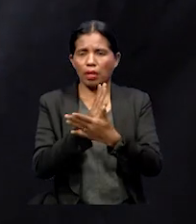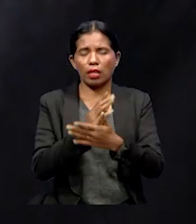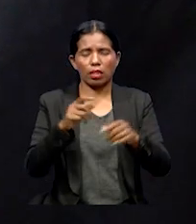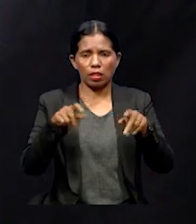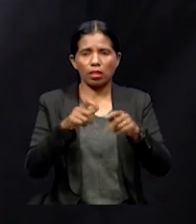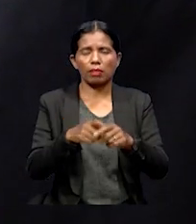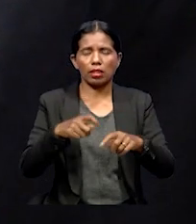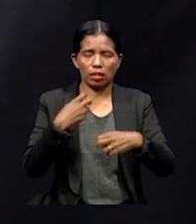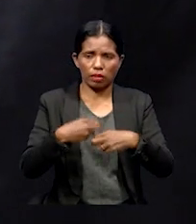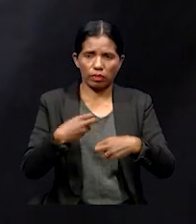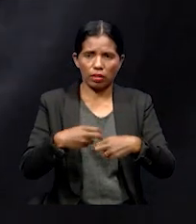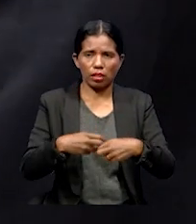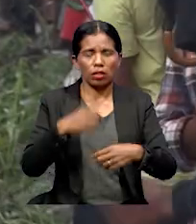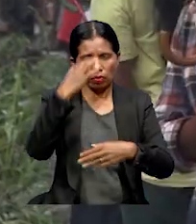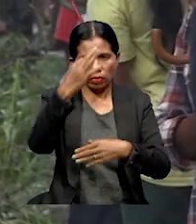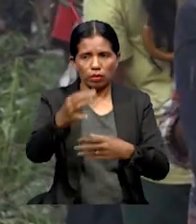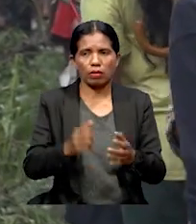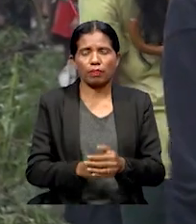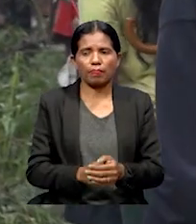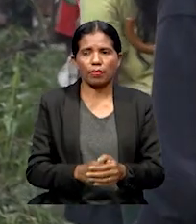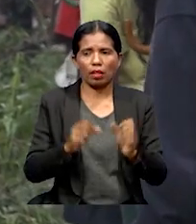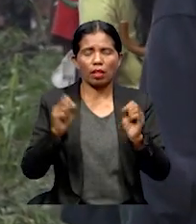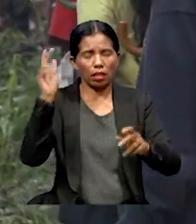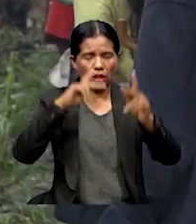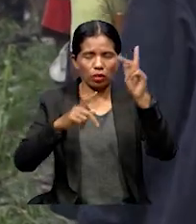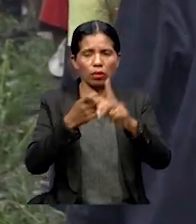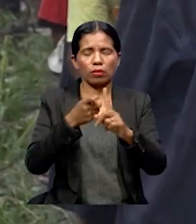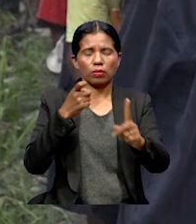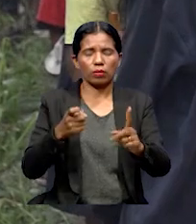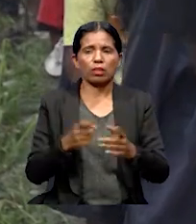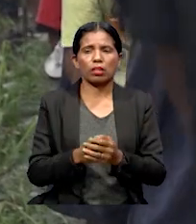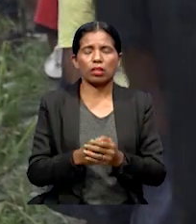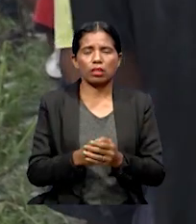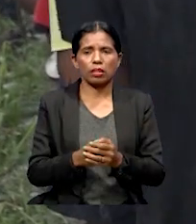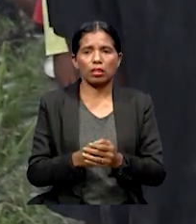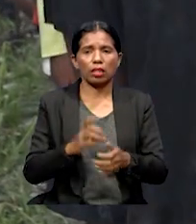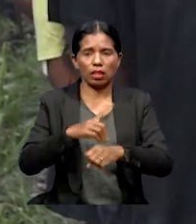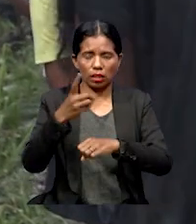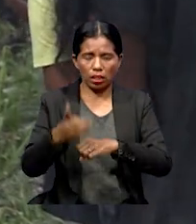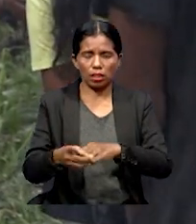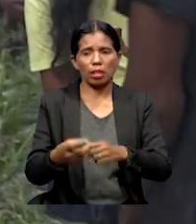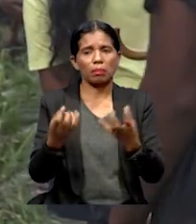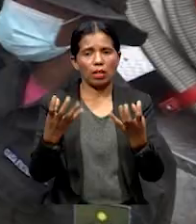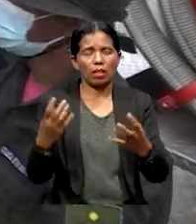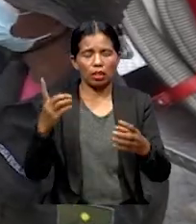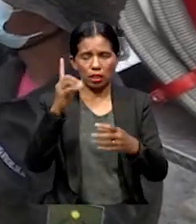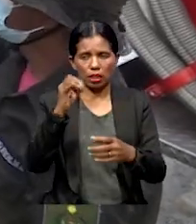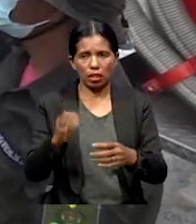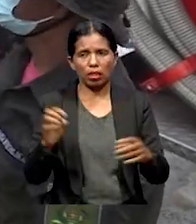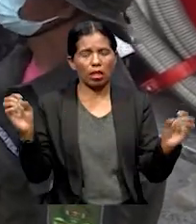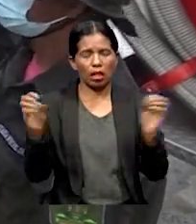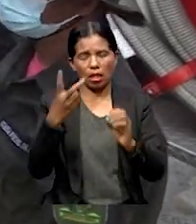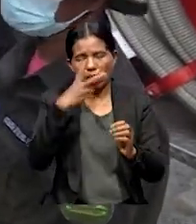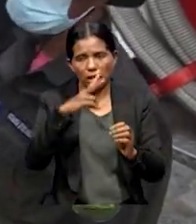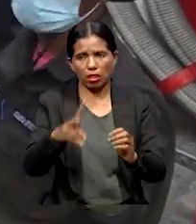futuro. Domingos de Carvalho observa causa russa inundação que acontece bebê e a capital dele, também menos controlo